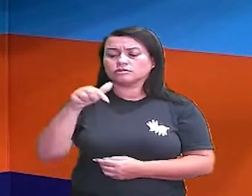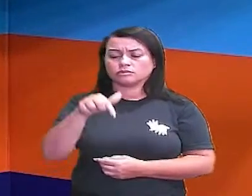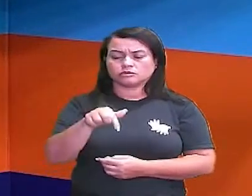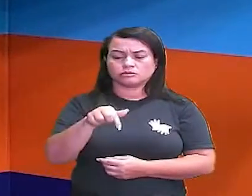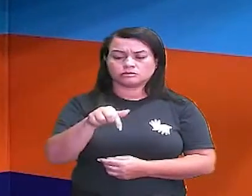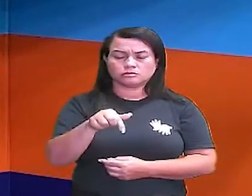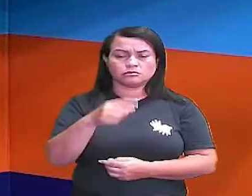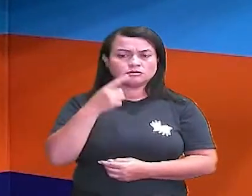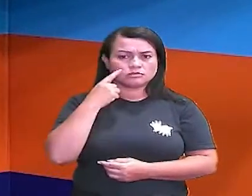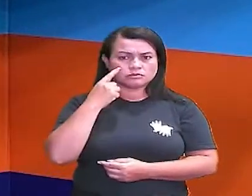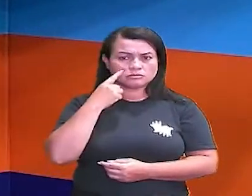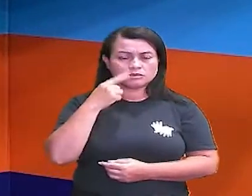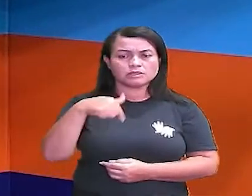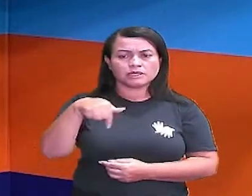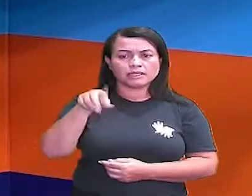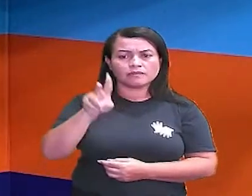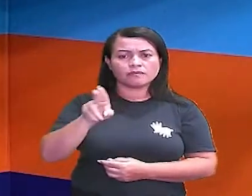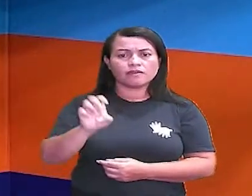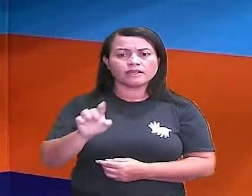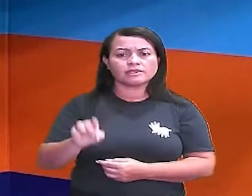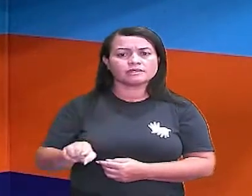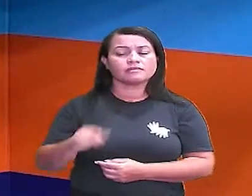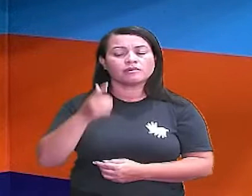certo? Então, vê só.